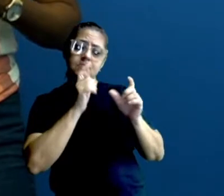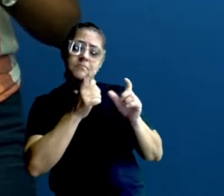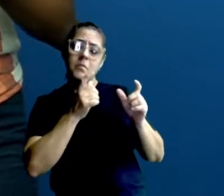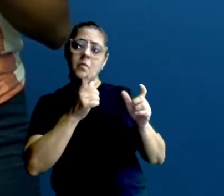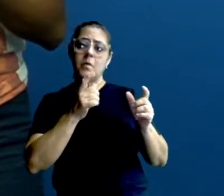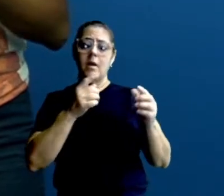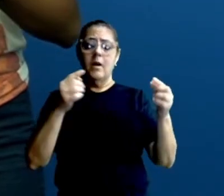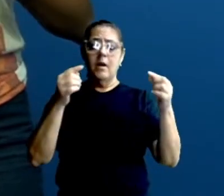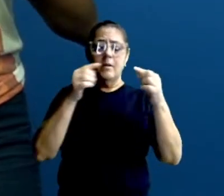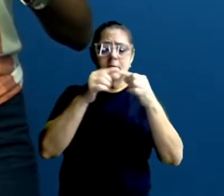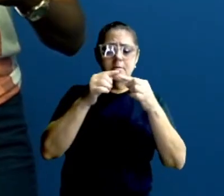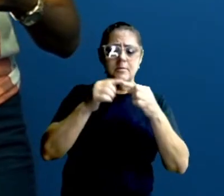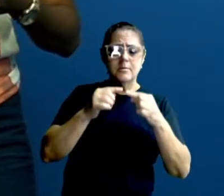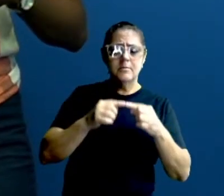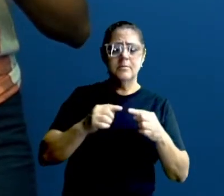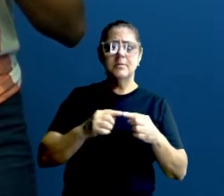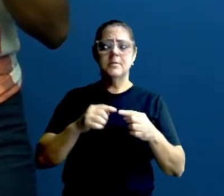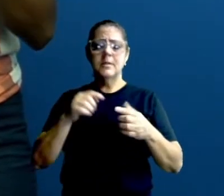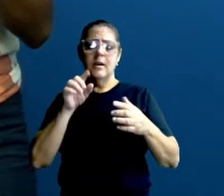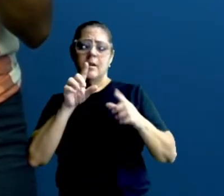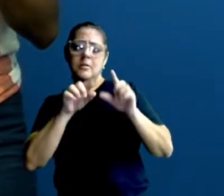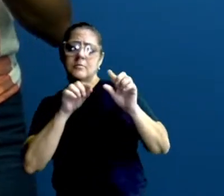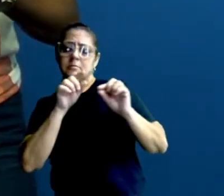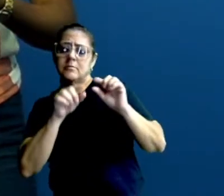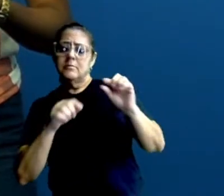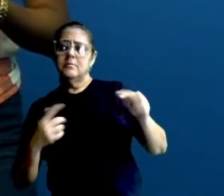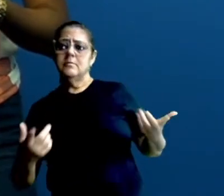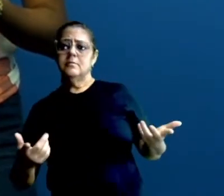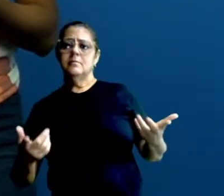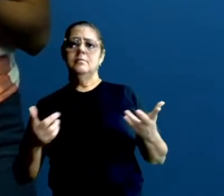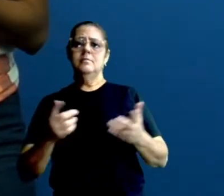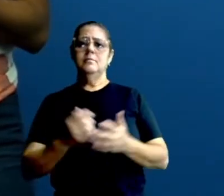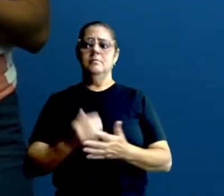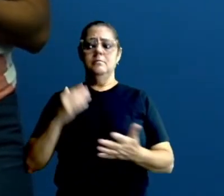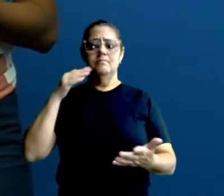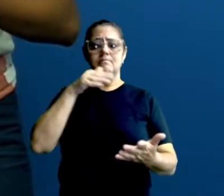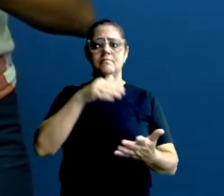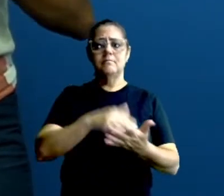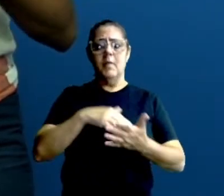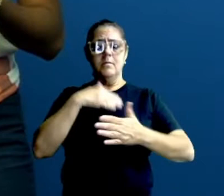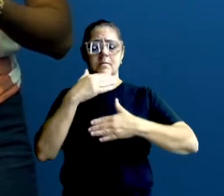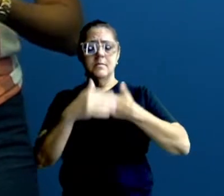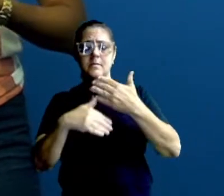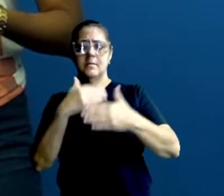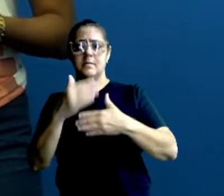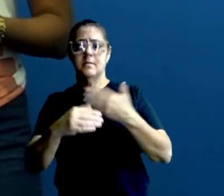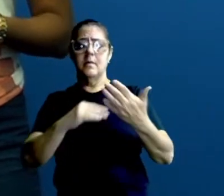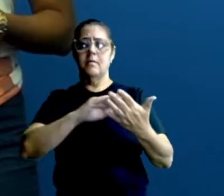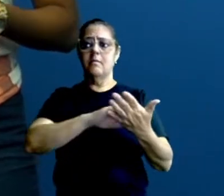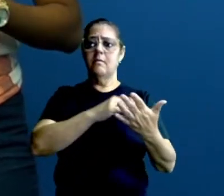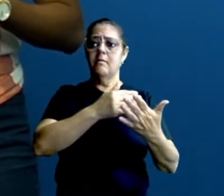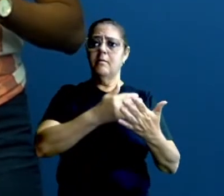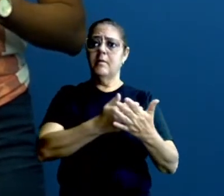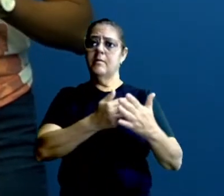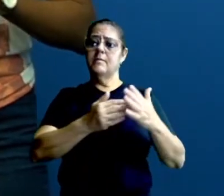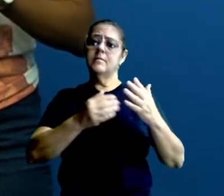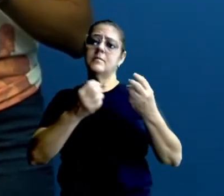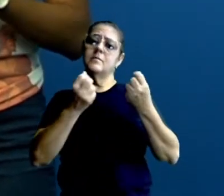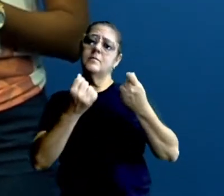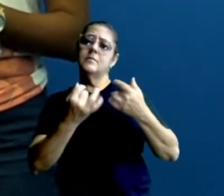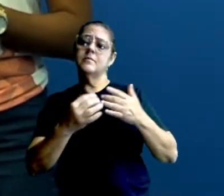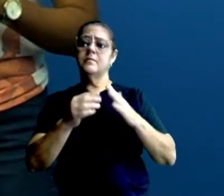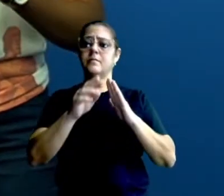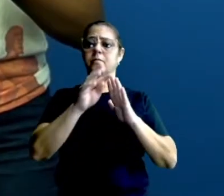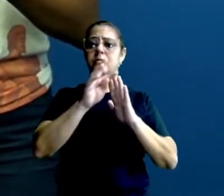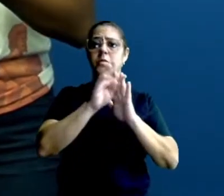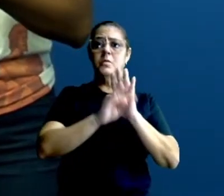cuidados associado está cá para que no final a gente consiga desenvolver o que a interpretação Então não